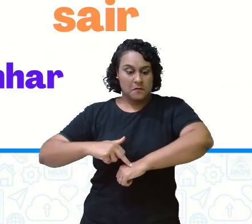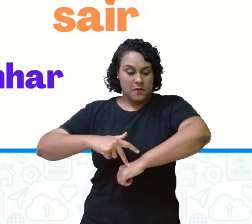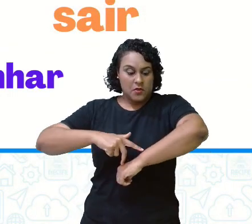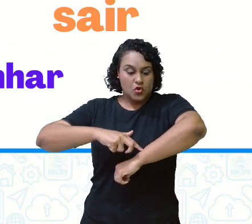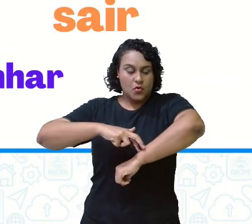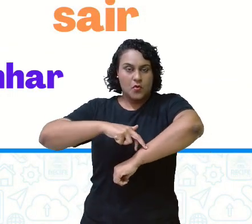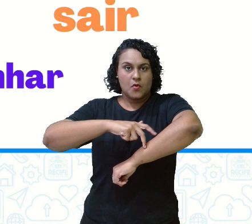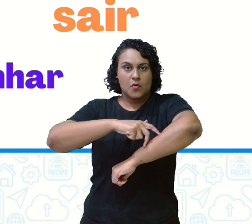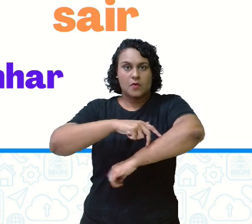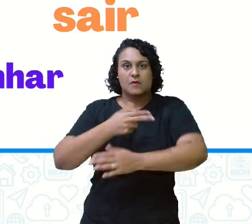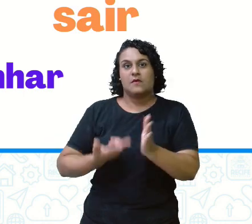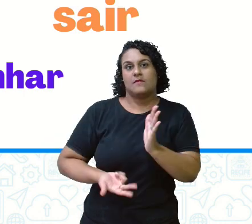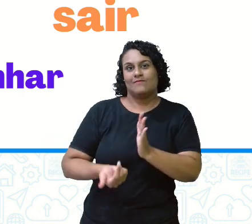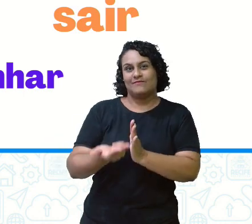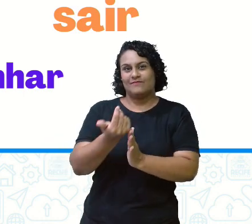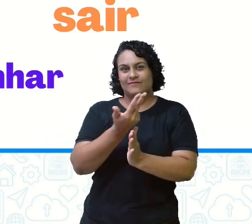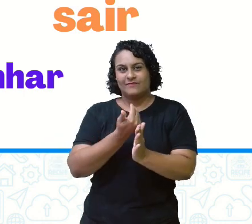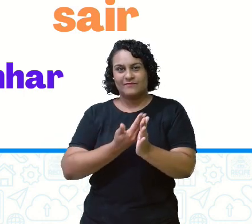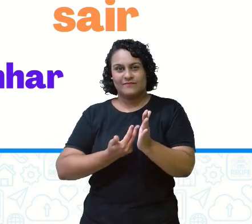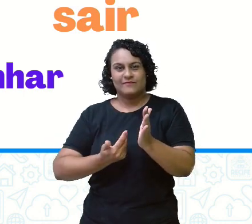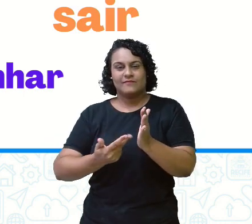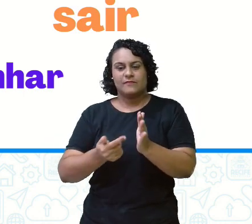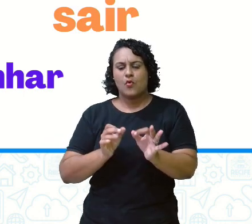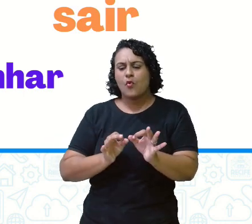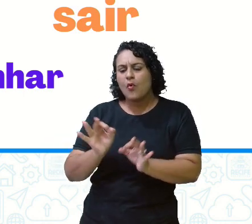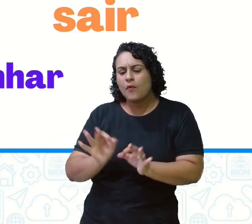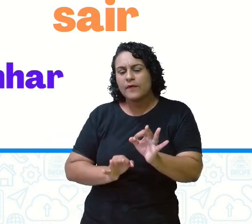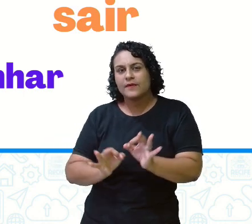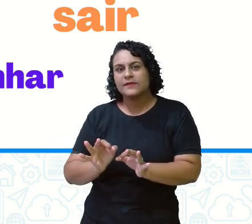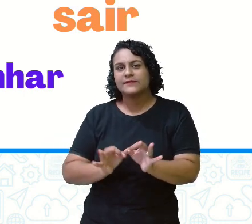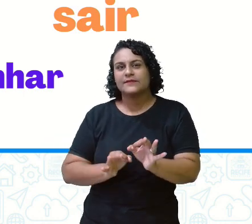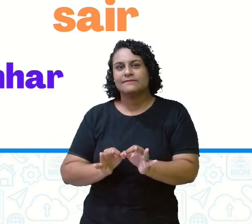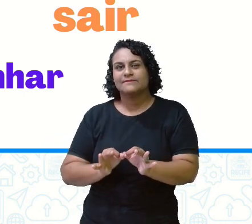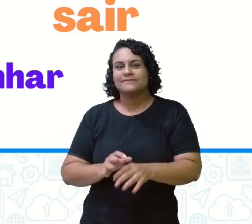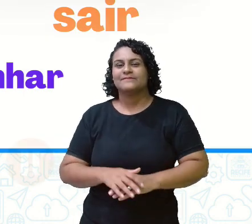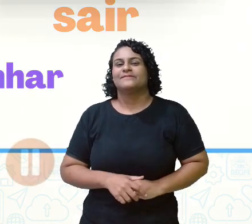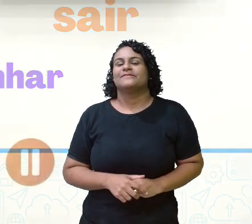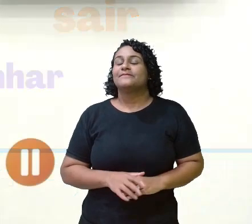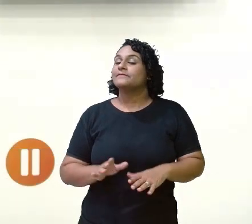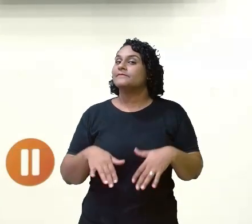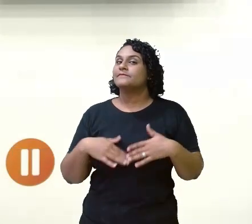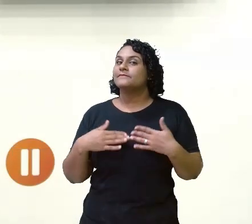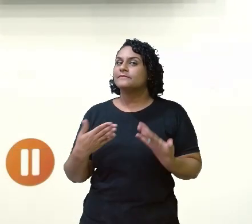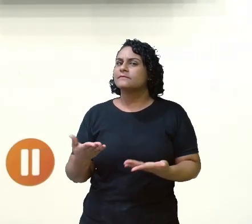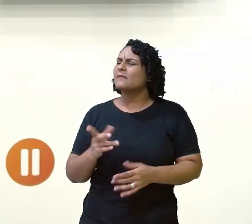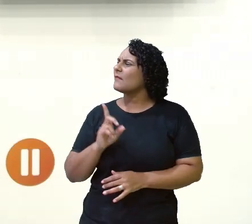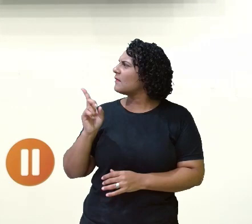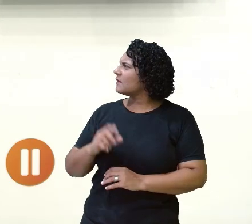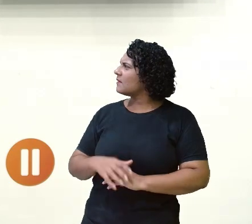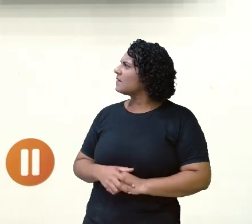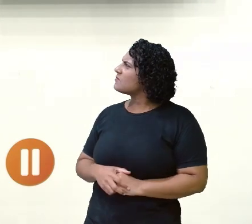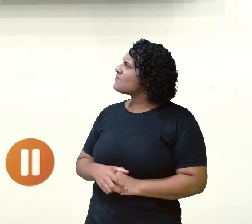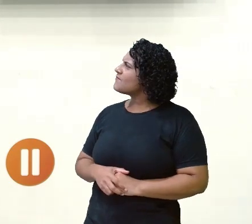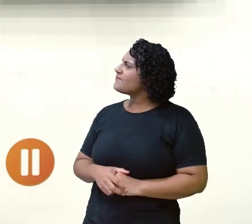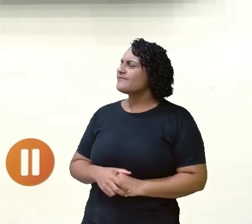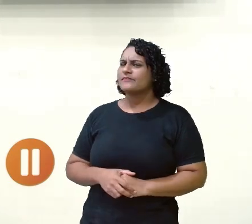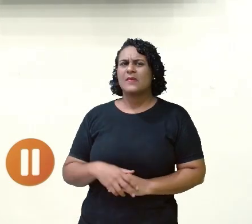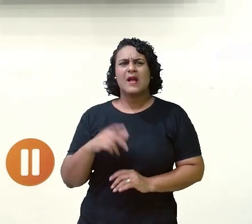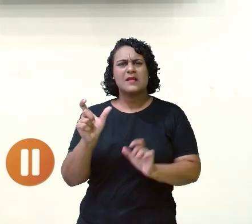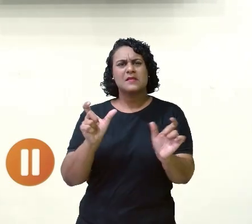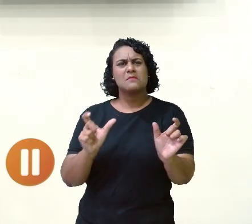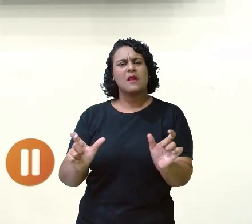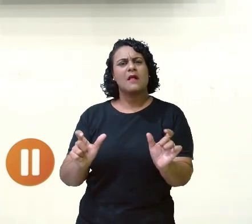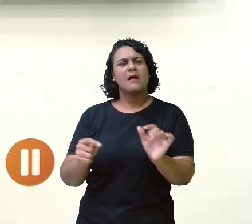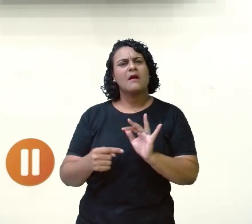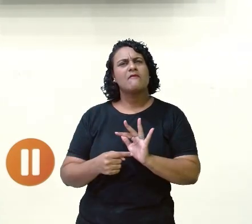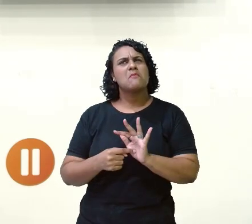subir, desenhar, arrumar. E aí, o que essas palavras elas